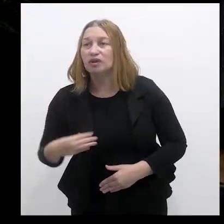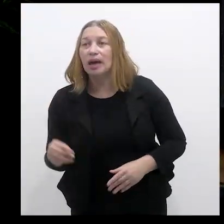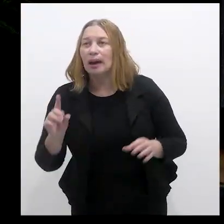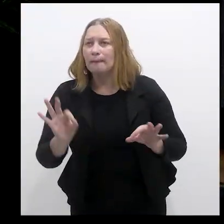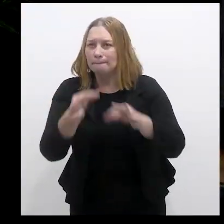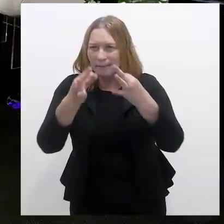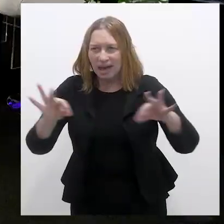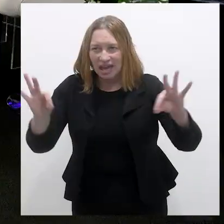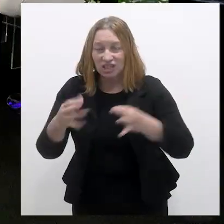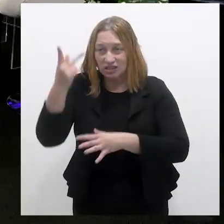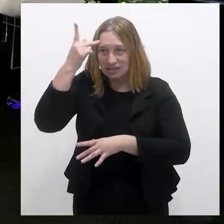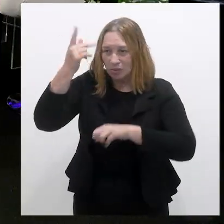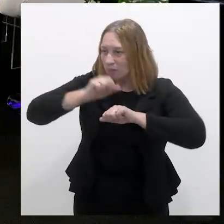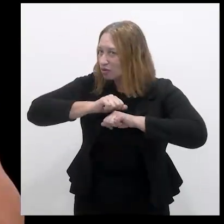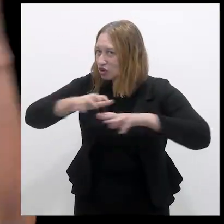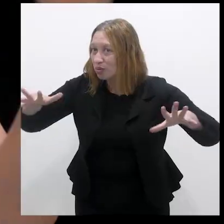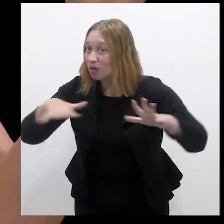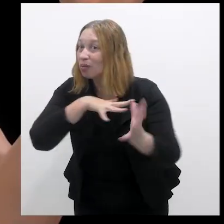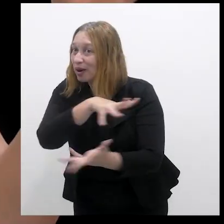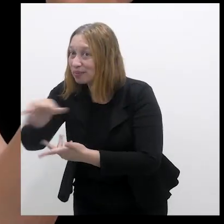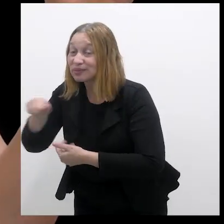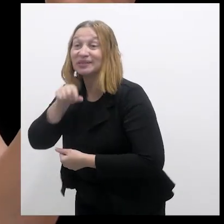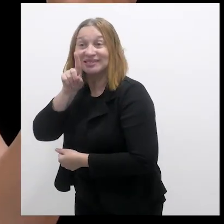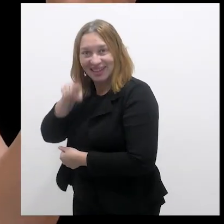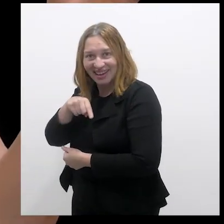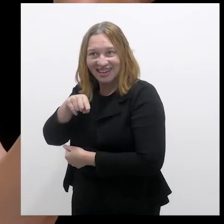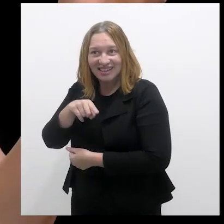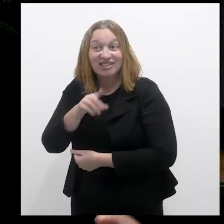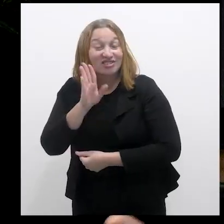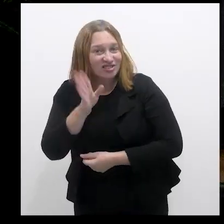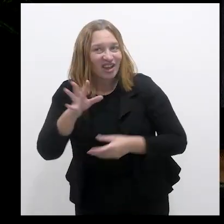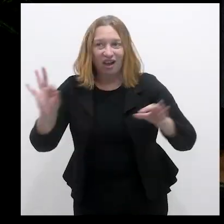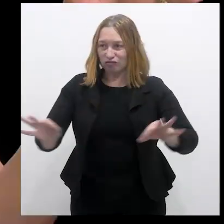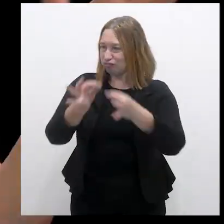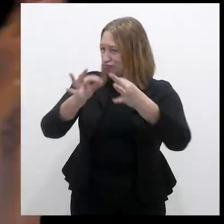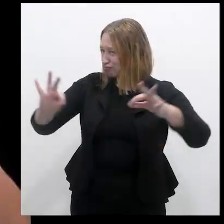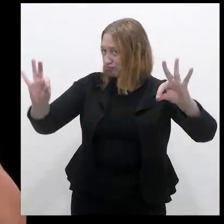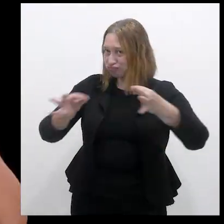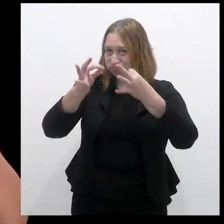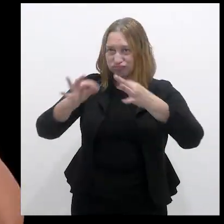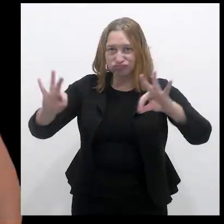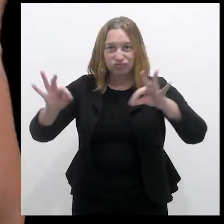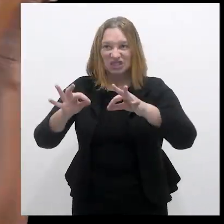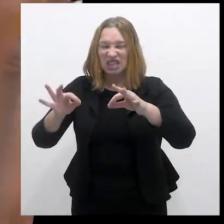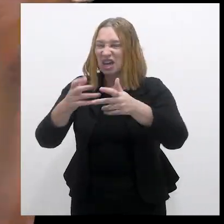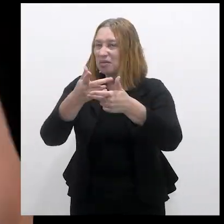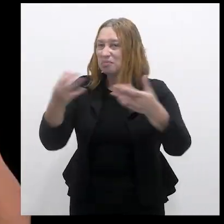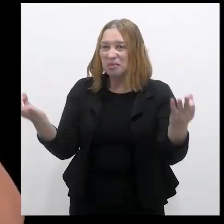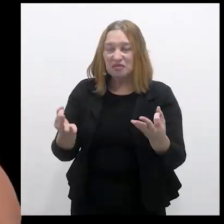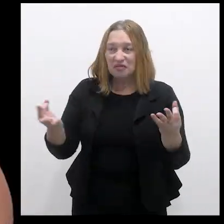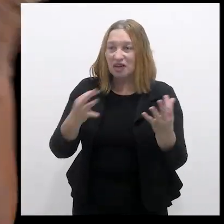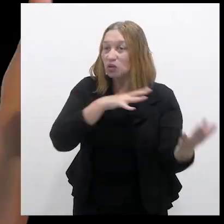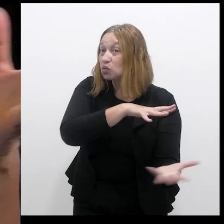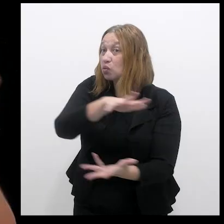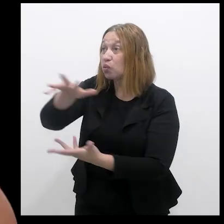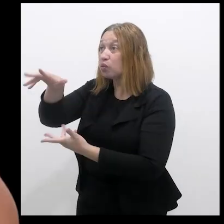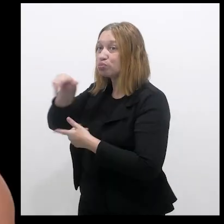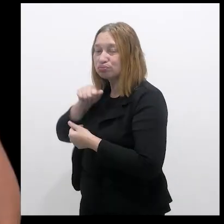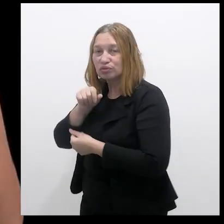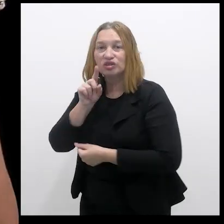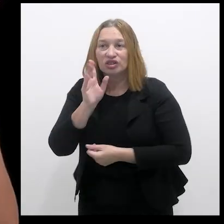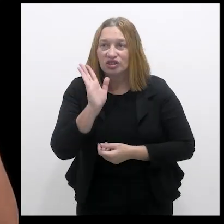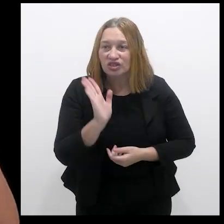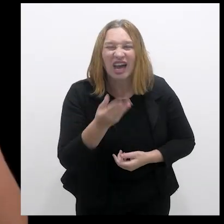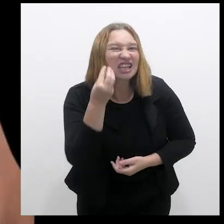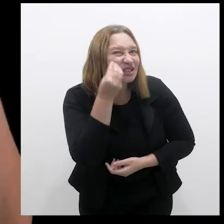que você traz para ele. Maestro, foi de São Paulo para o mundo, né? Pois é, São Paulo para o mundo. Já regeu orquestras importantes